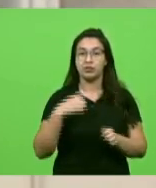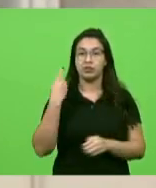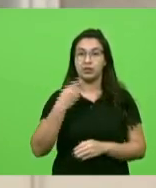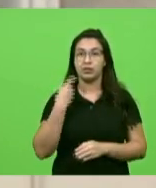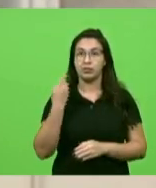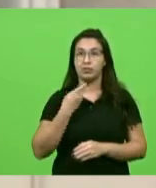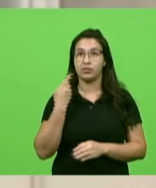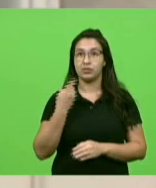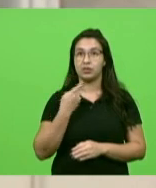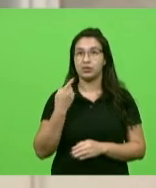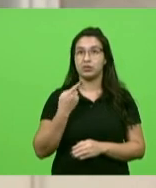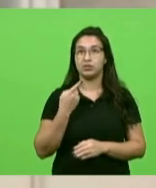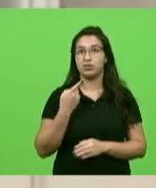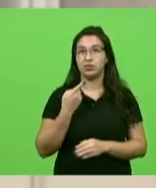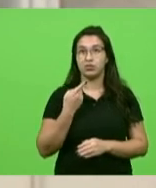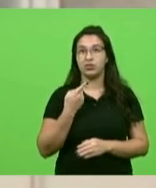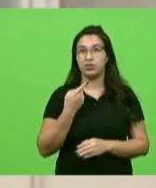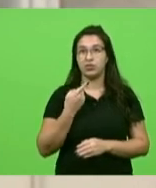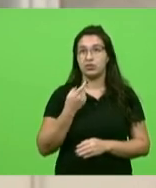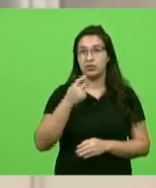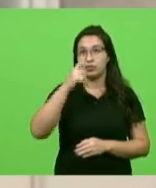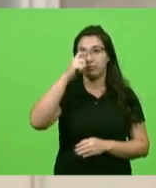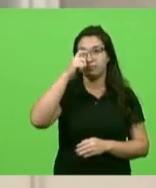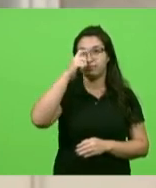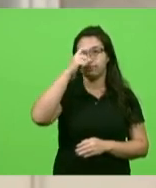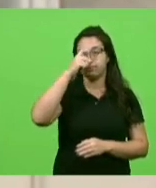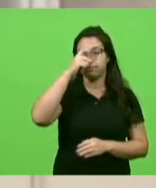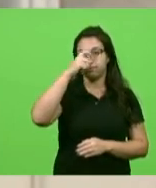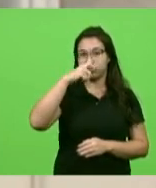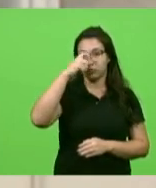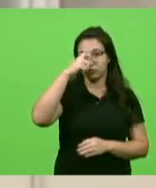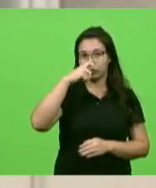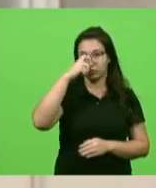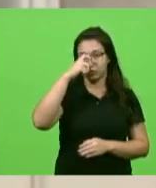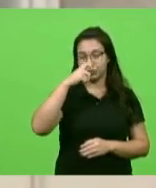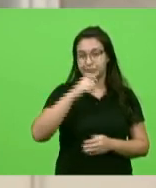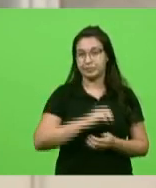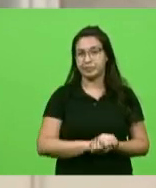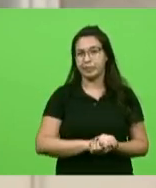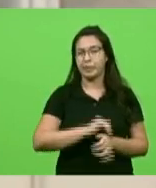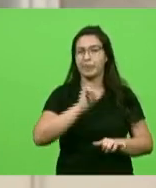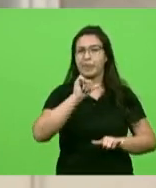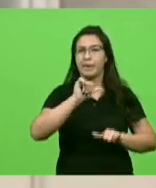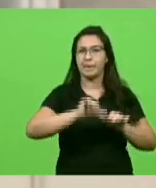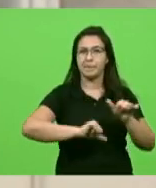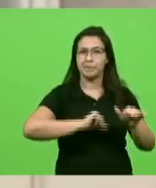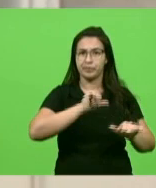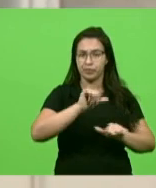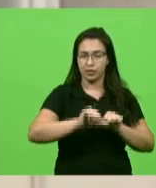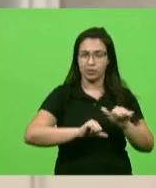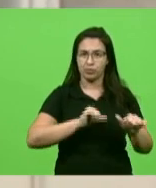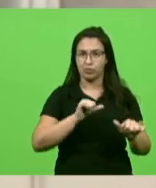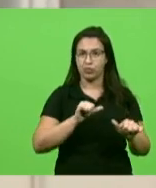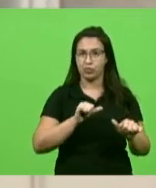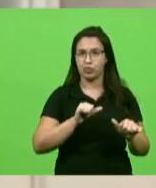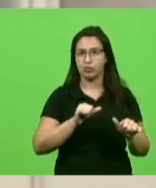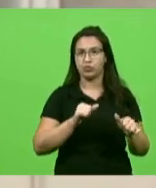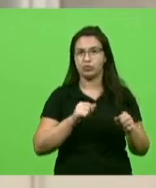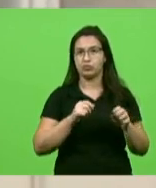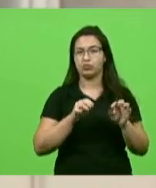Deputado Valdir cobalchini que promoveu a modificação do enquadramento jurídico